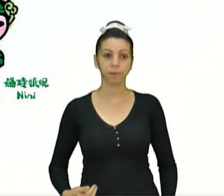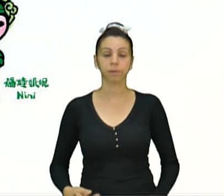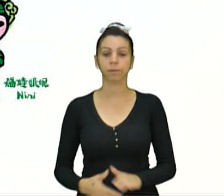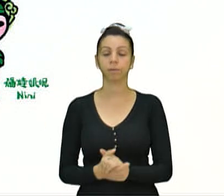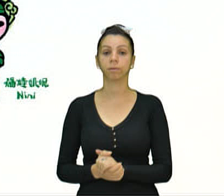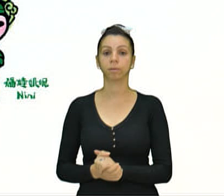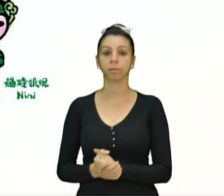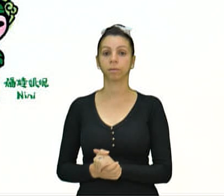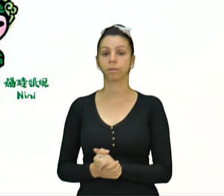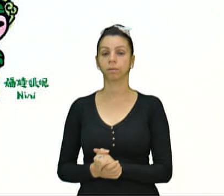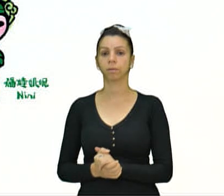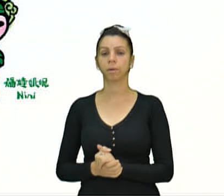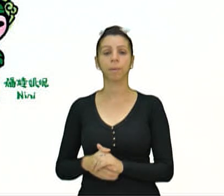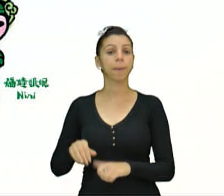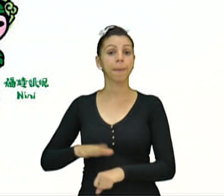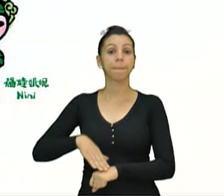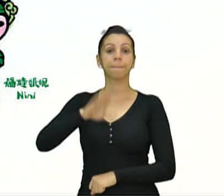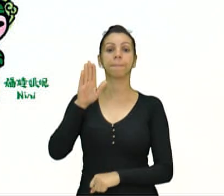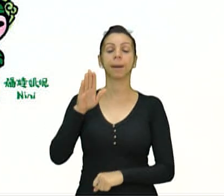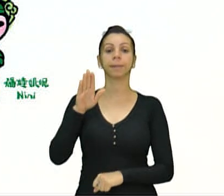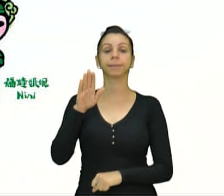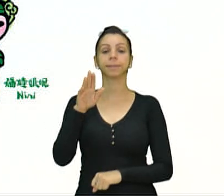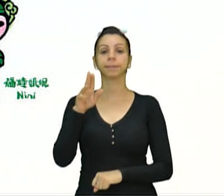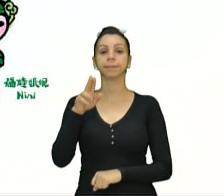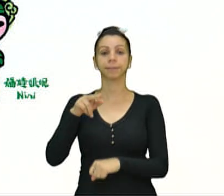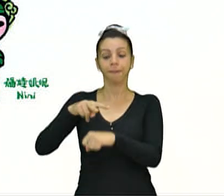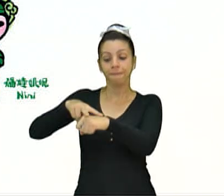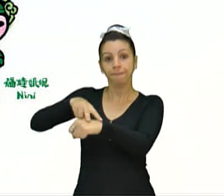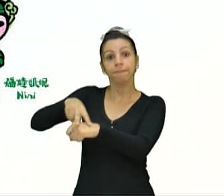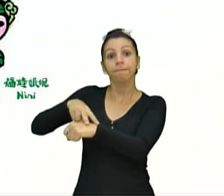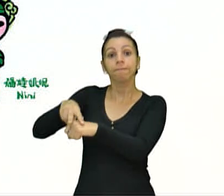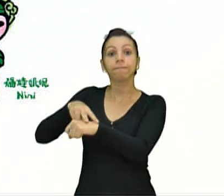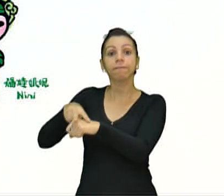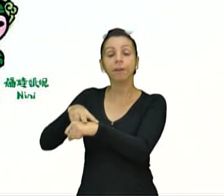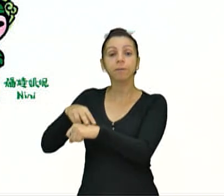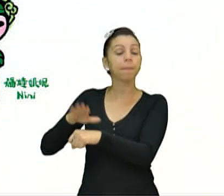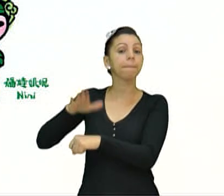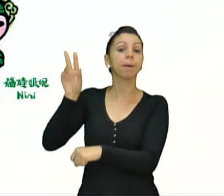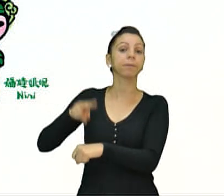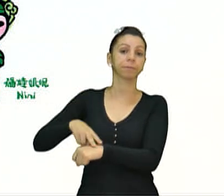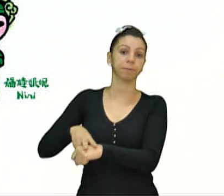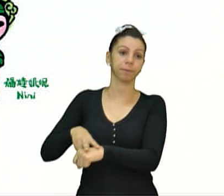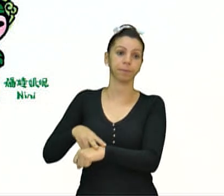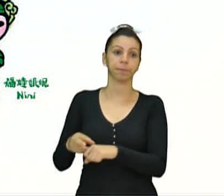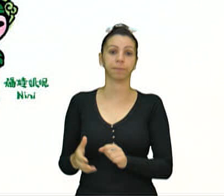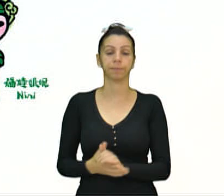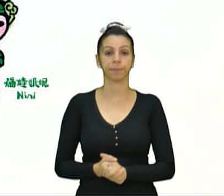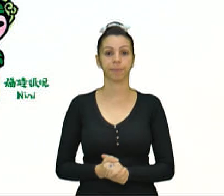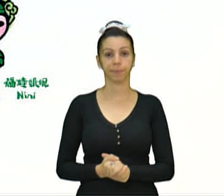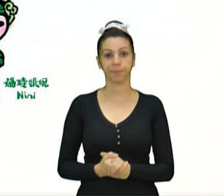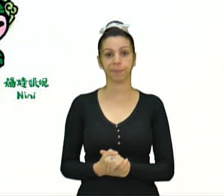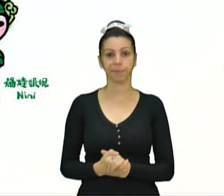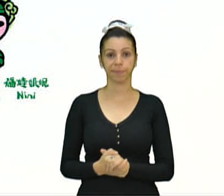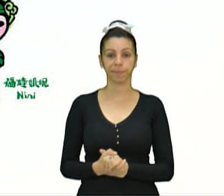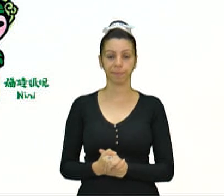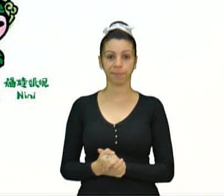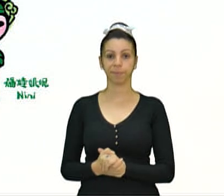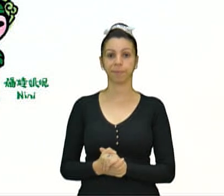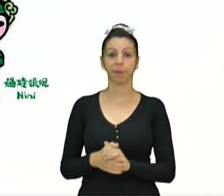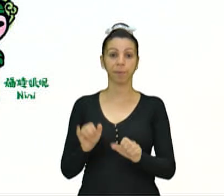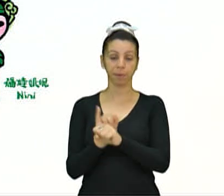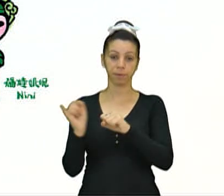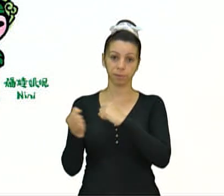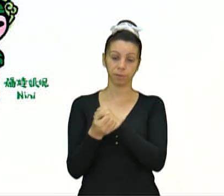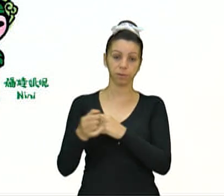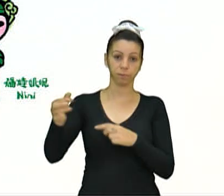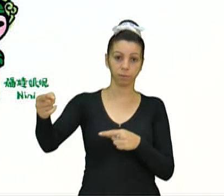quem é mais verde? Então, green, verde, mais verde, greener. É um adjetivo curto. Então, a